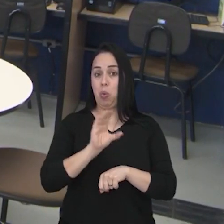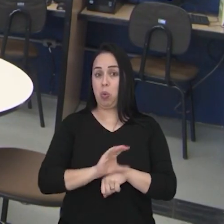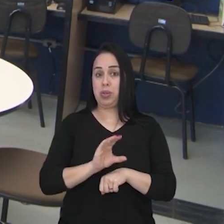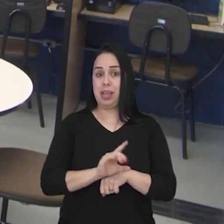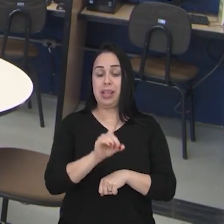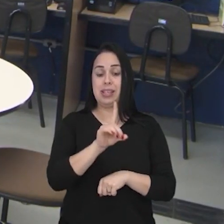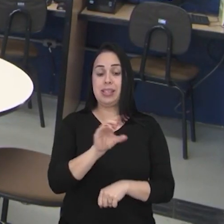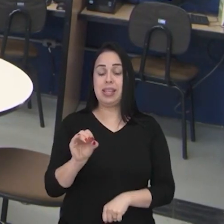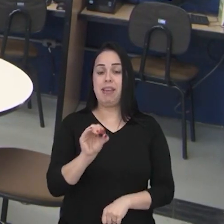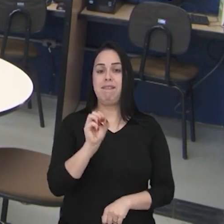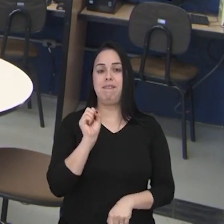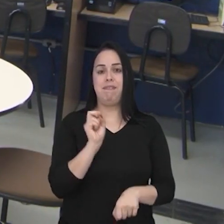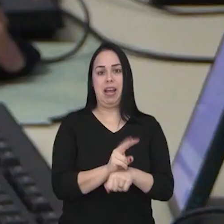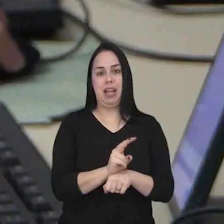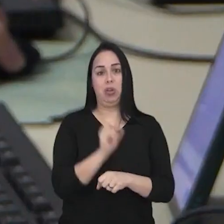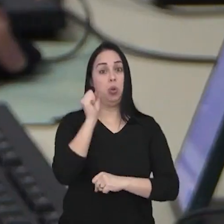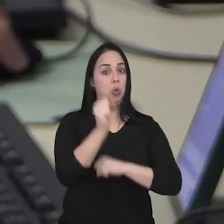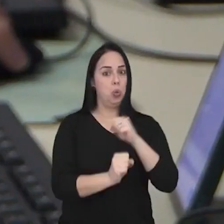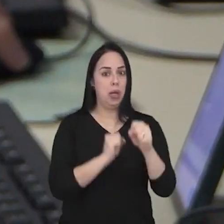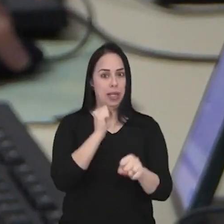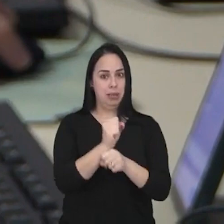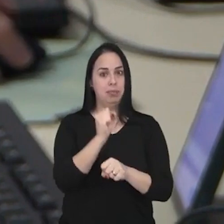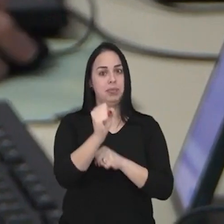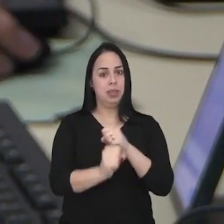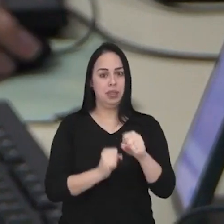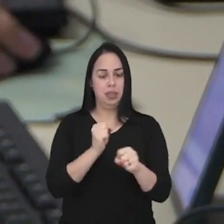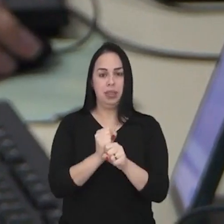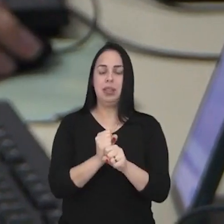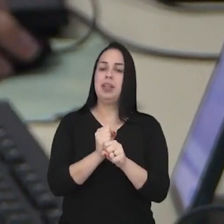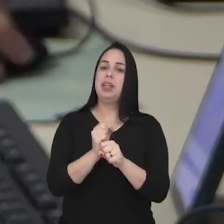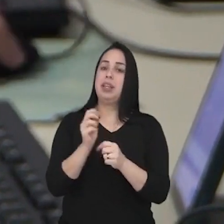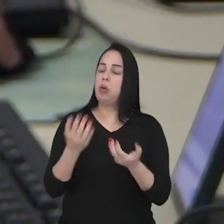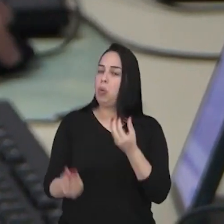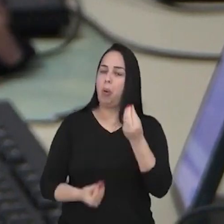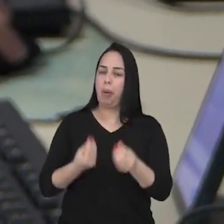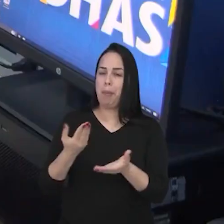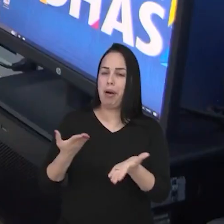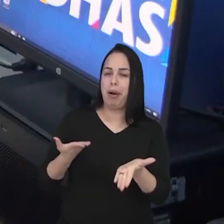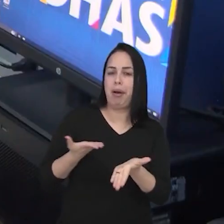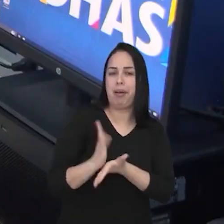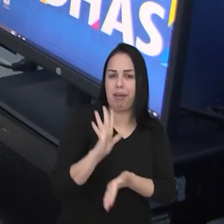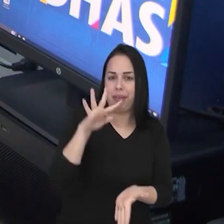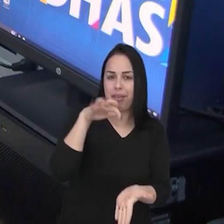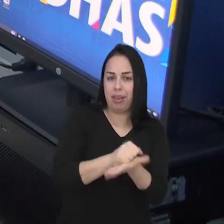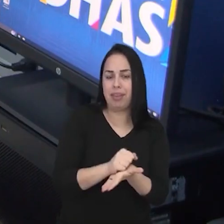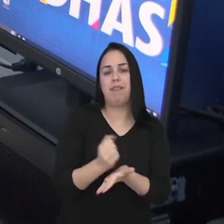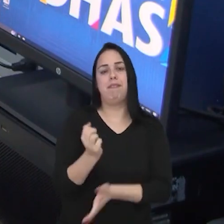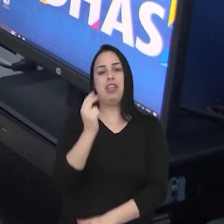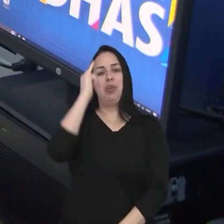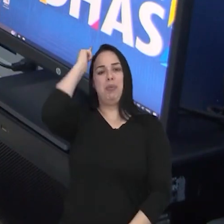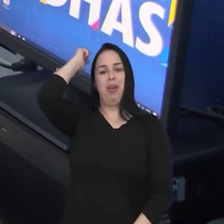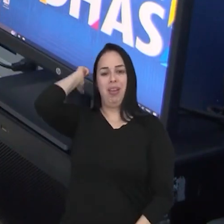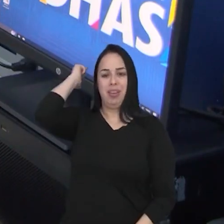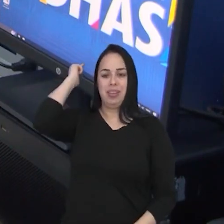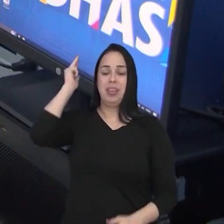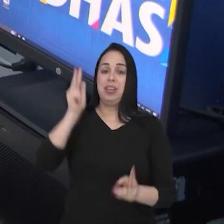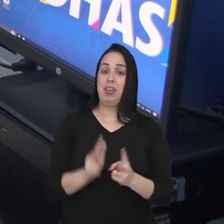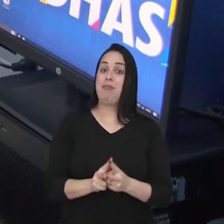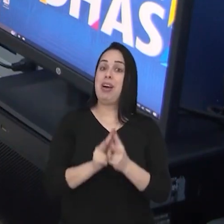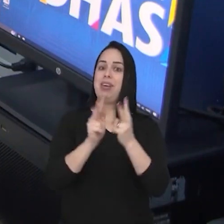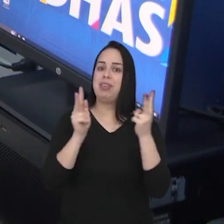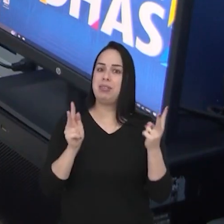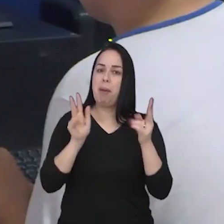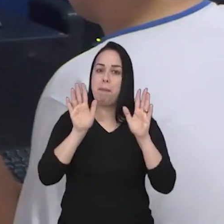curso 100 vagas por ano, que vão ser distribuídas via vestibular. A formação superior será na modalidade